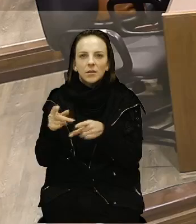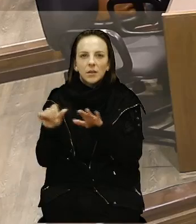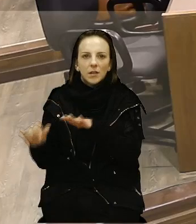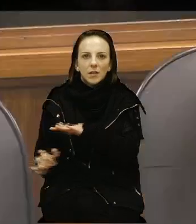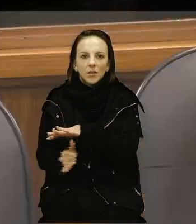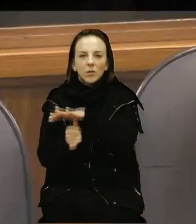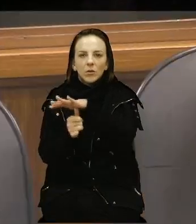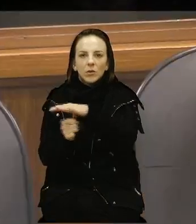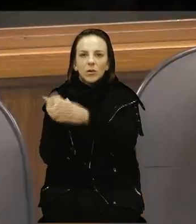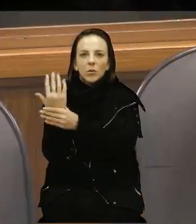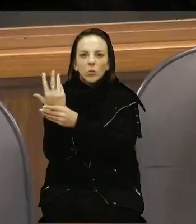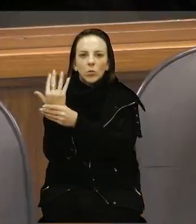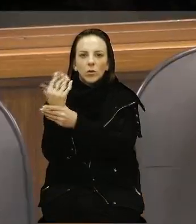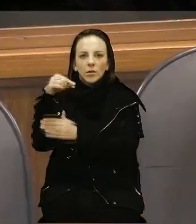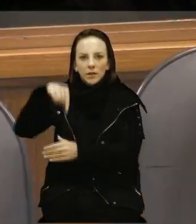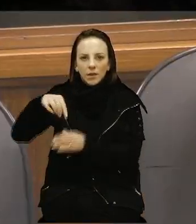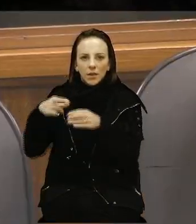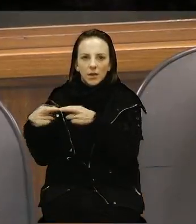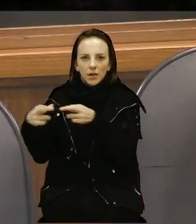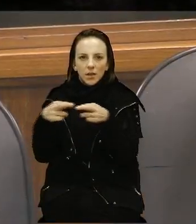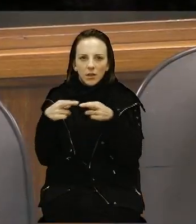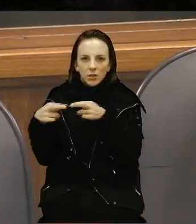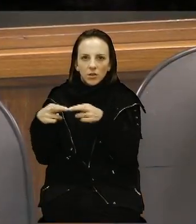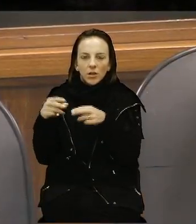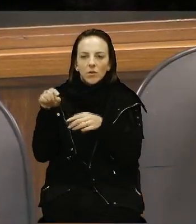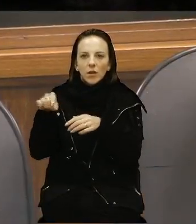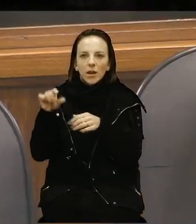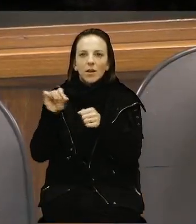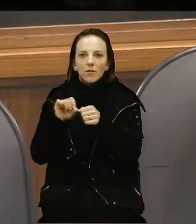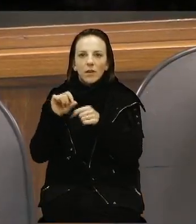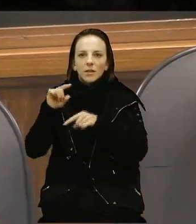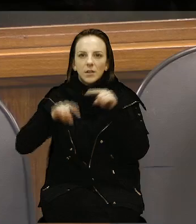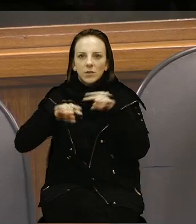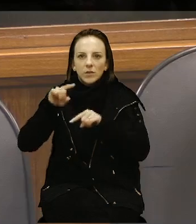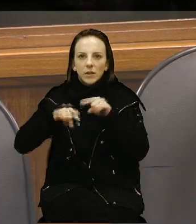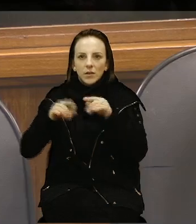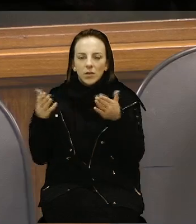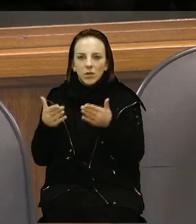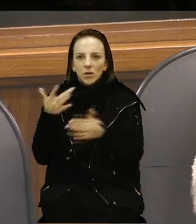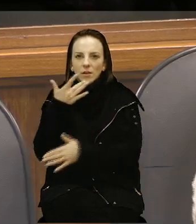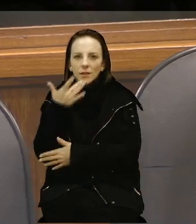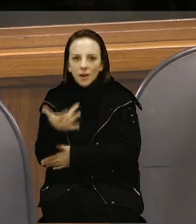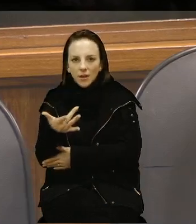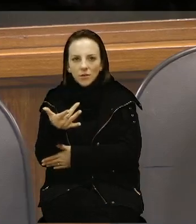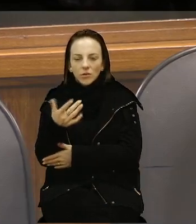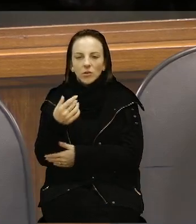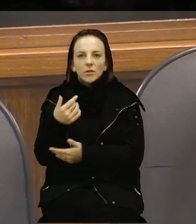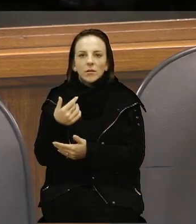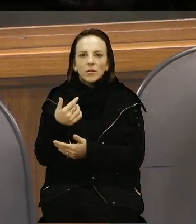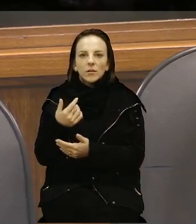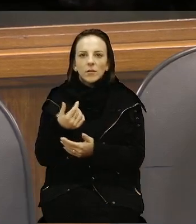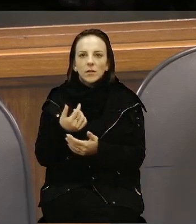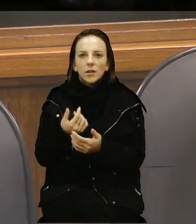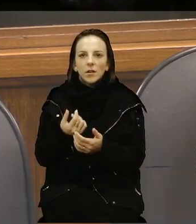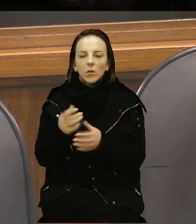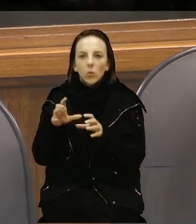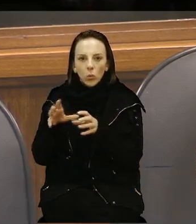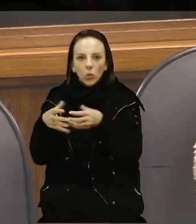URGS aqui na nossa região. Inclusive, fará atividades agora durante a tarde, que os componentes da frente